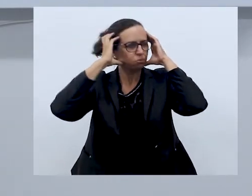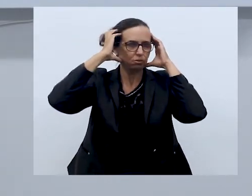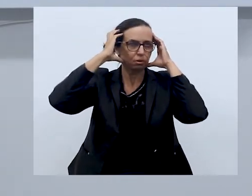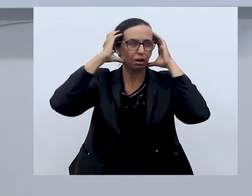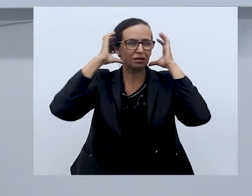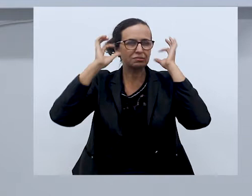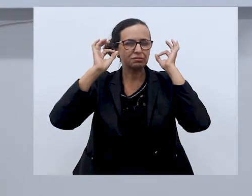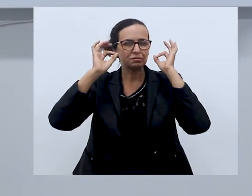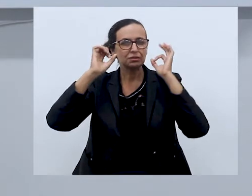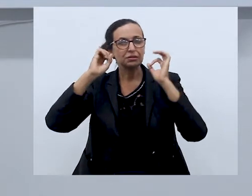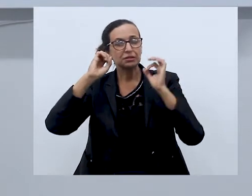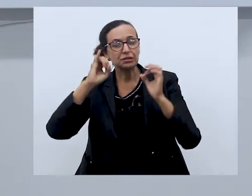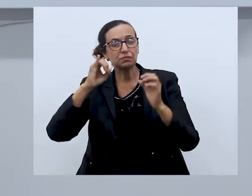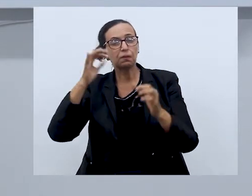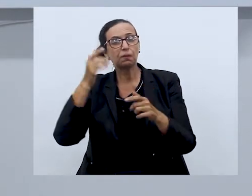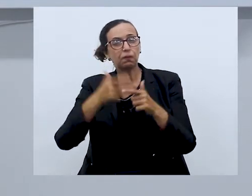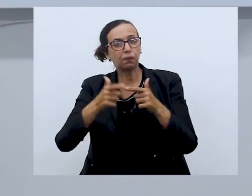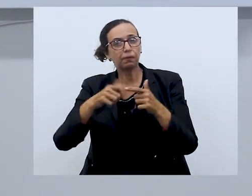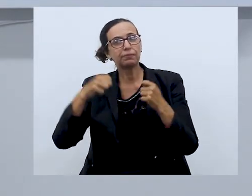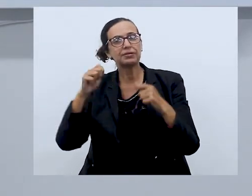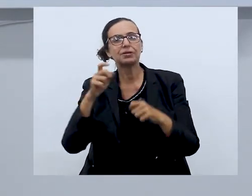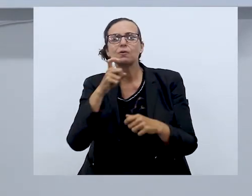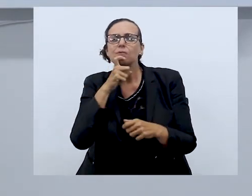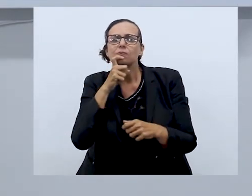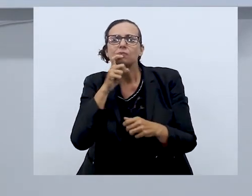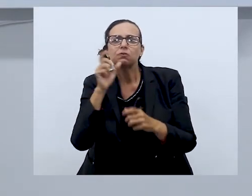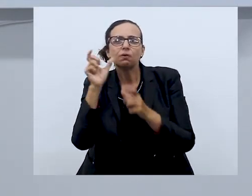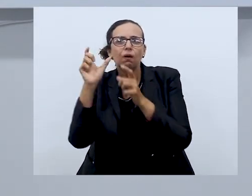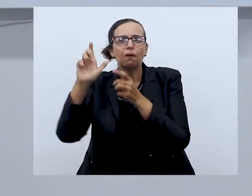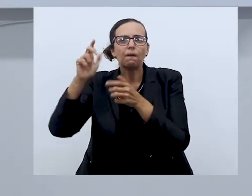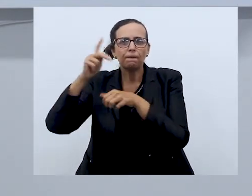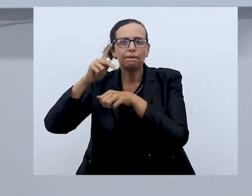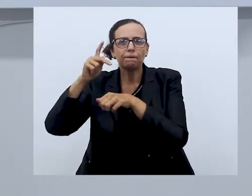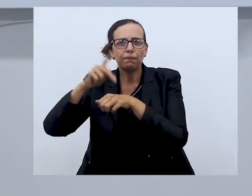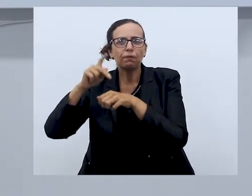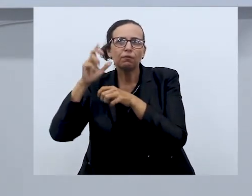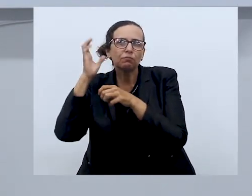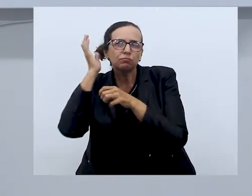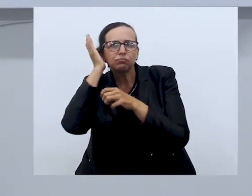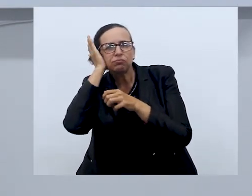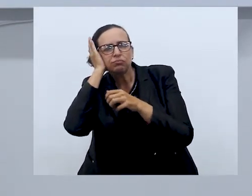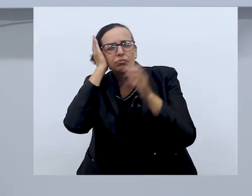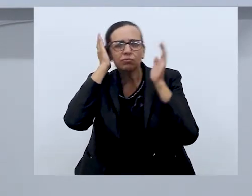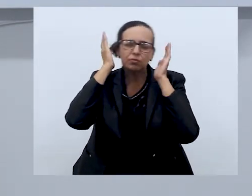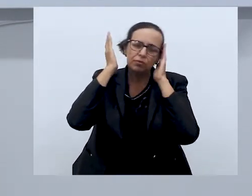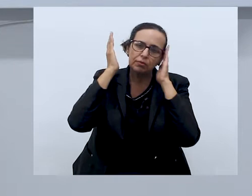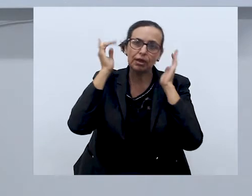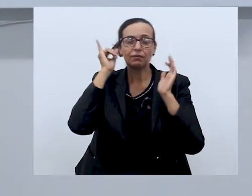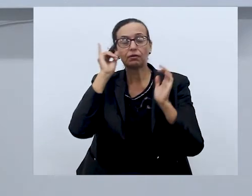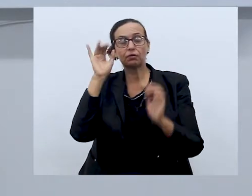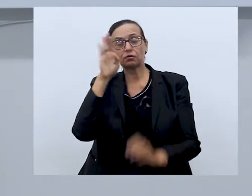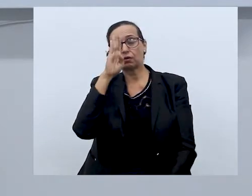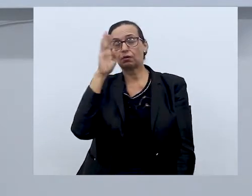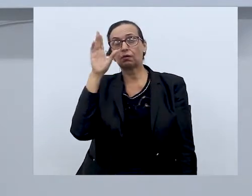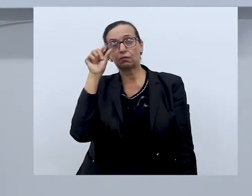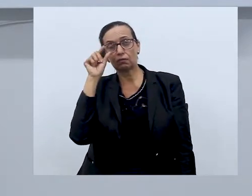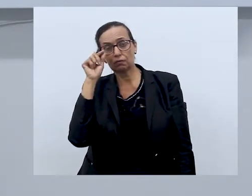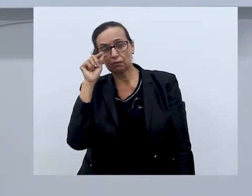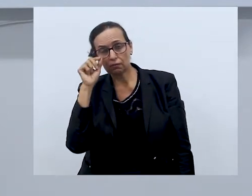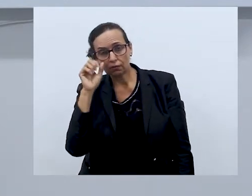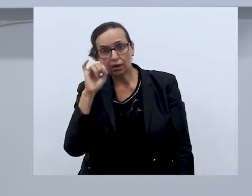cabeça, apenas em casos brandos, colocar gelo e manter a observação, se caso apresentar sinais de